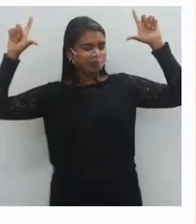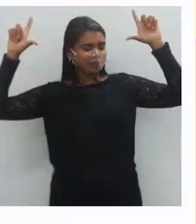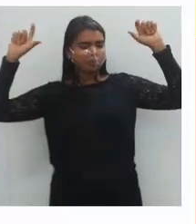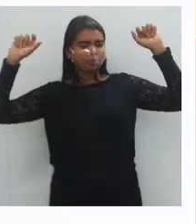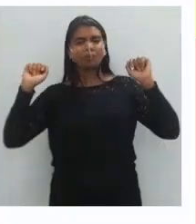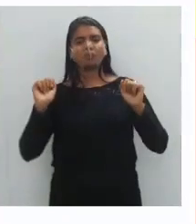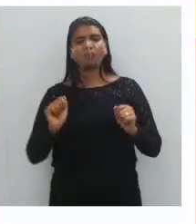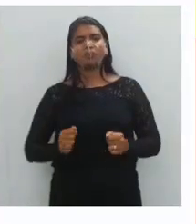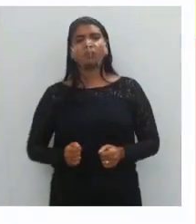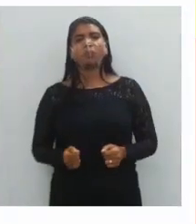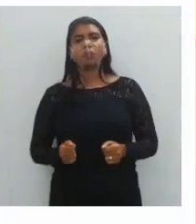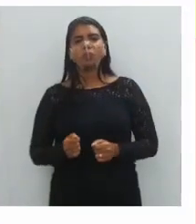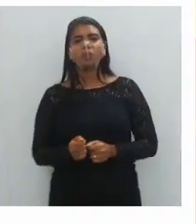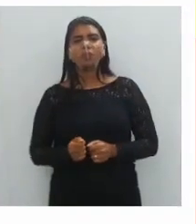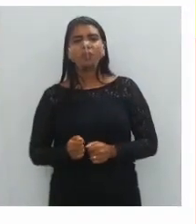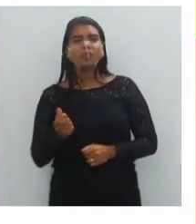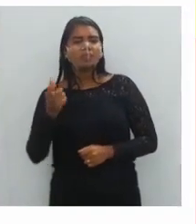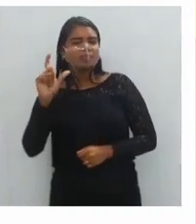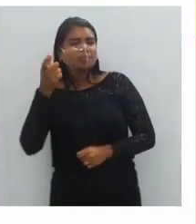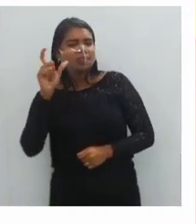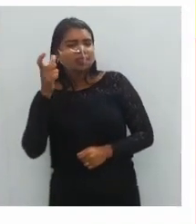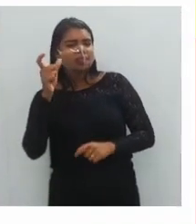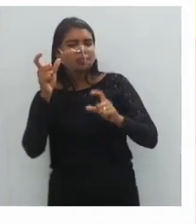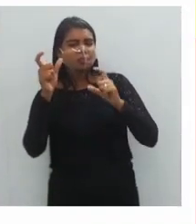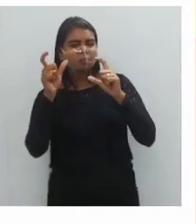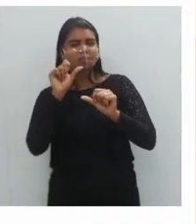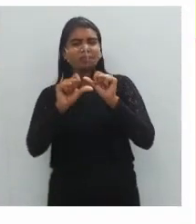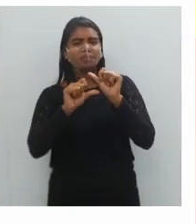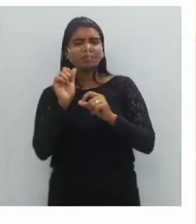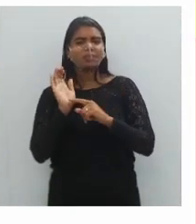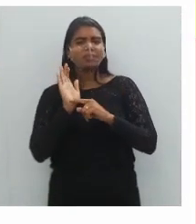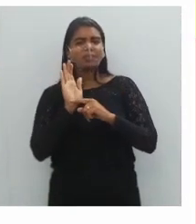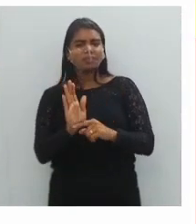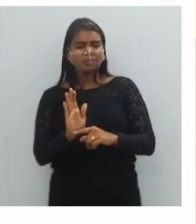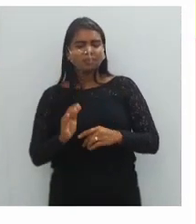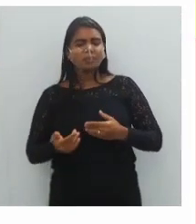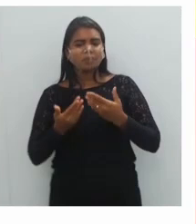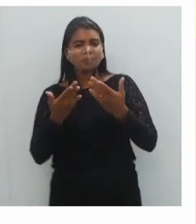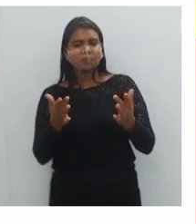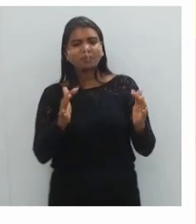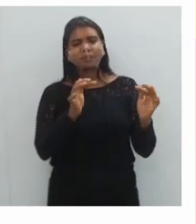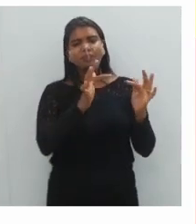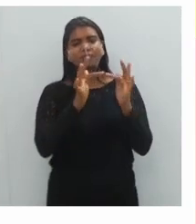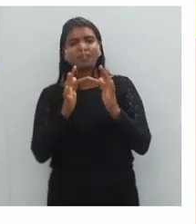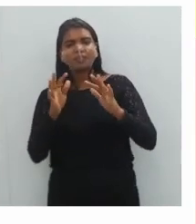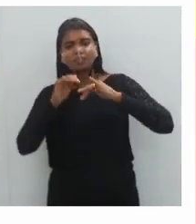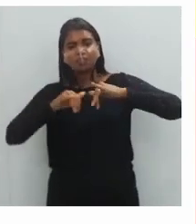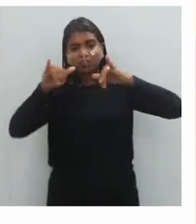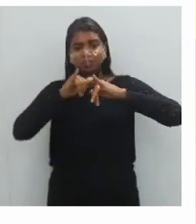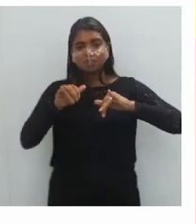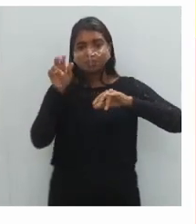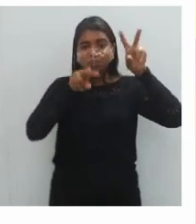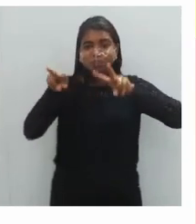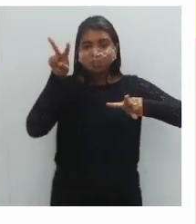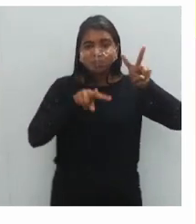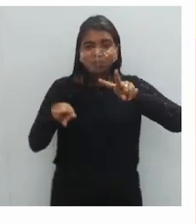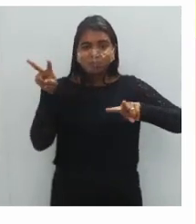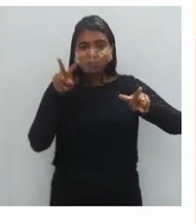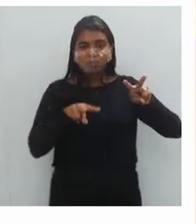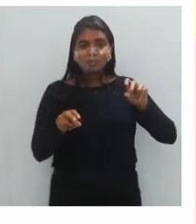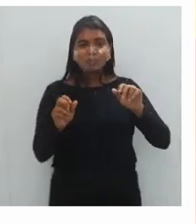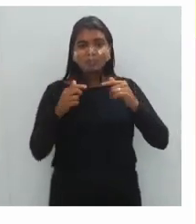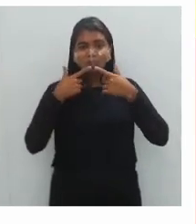O efeito de sentido da charge é provocado pela combinação de informações visuais e